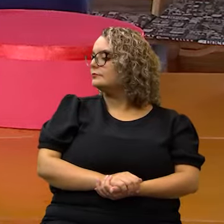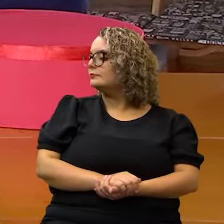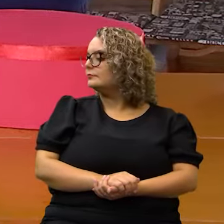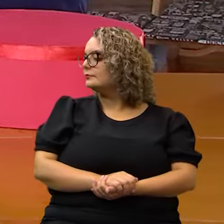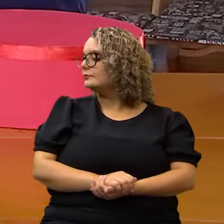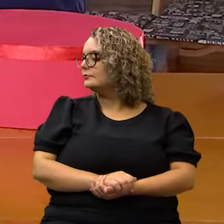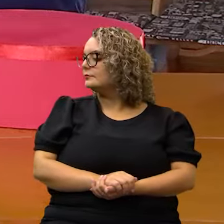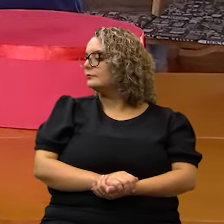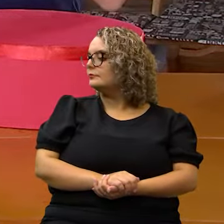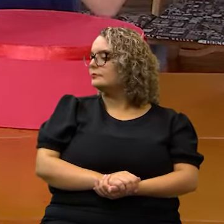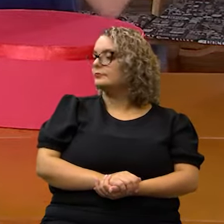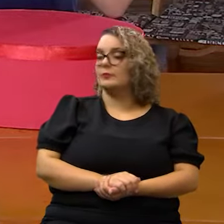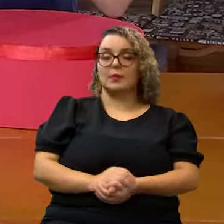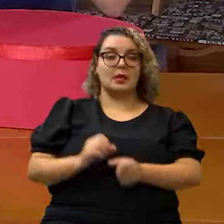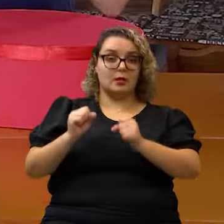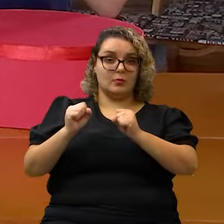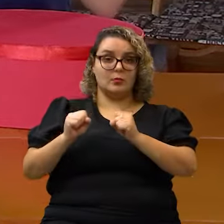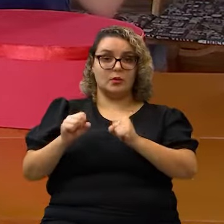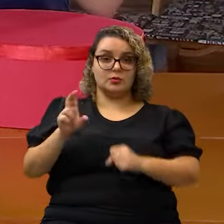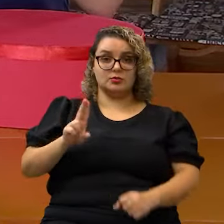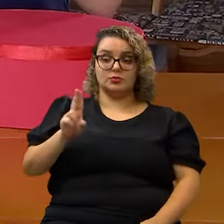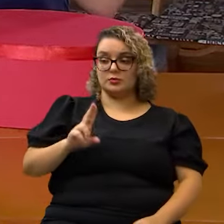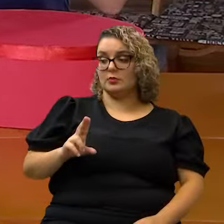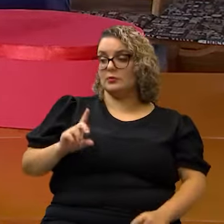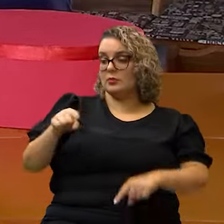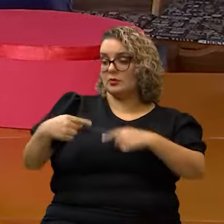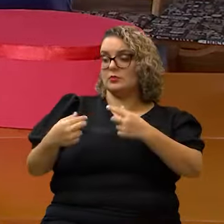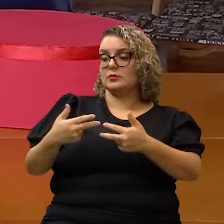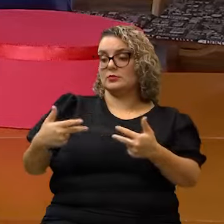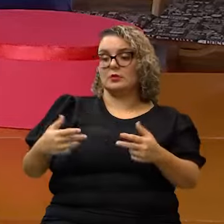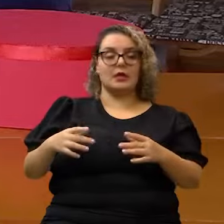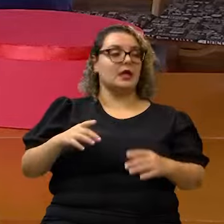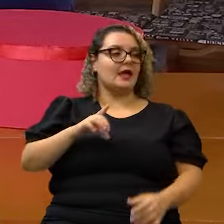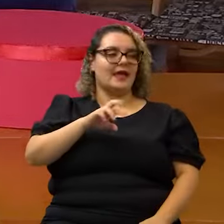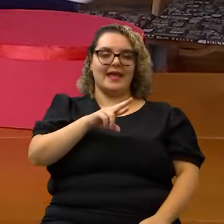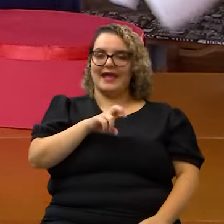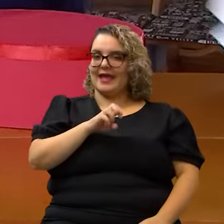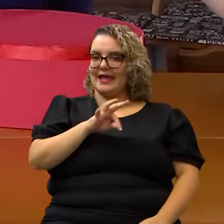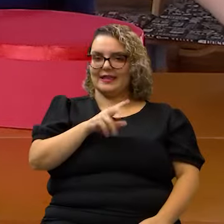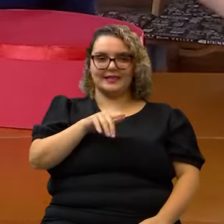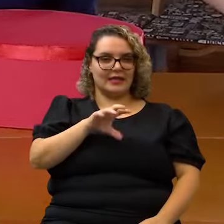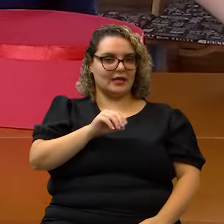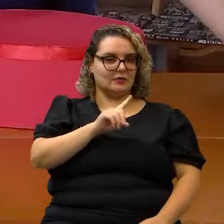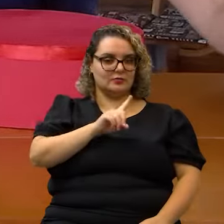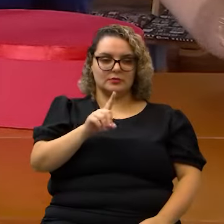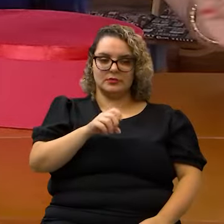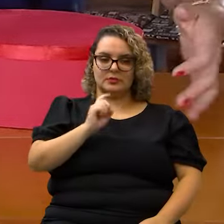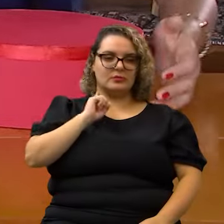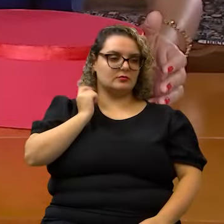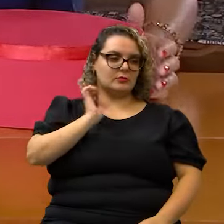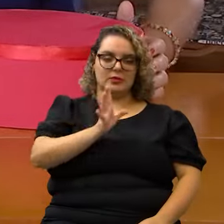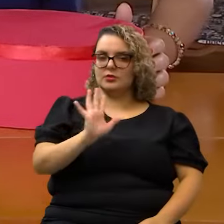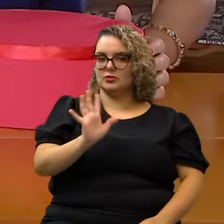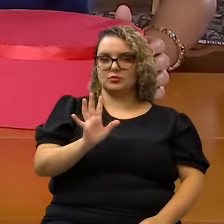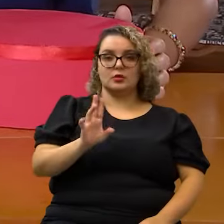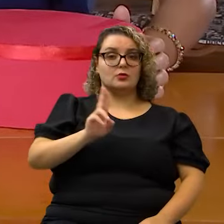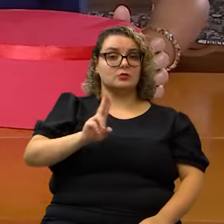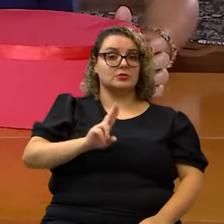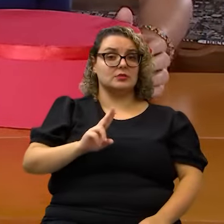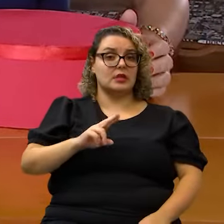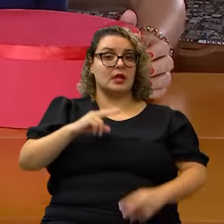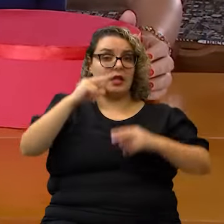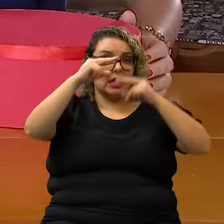Acertadinha aqui, ó. Isso aqui serve também pra poder tá usando usa pra fazer tudo. Molde. Retalho não se joga fora. Pode usar pra molde, usar pra